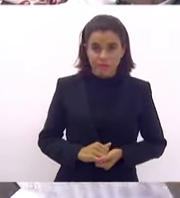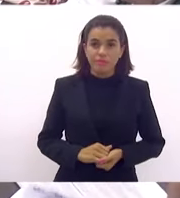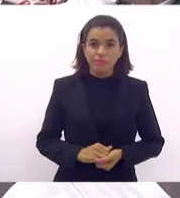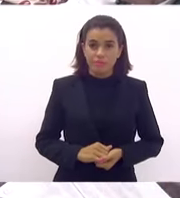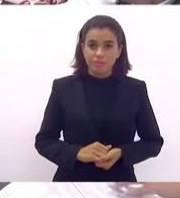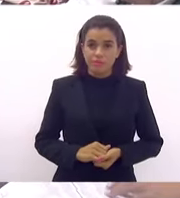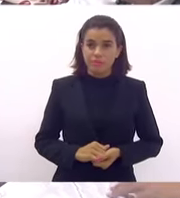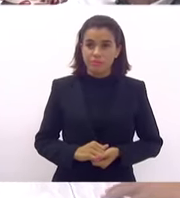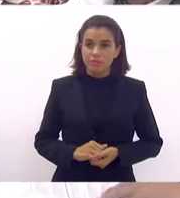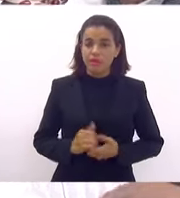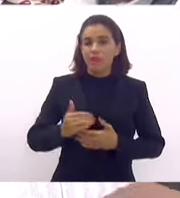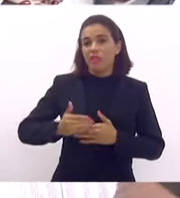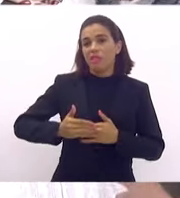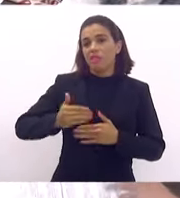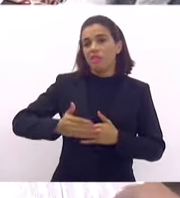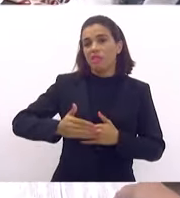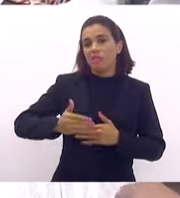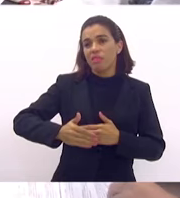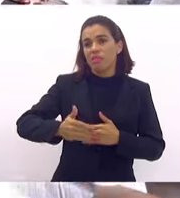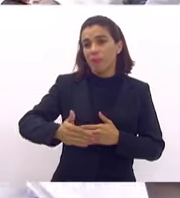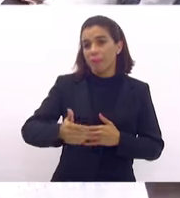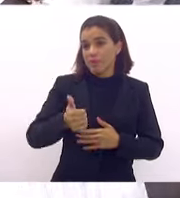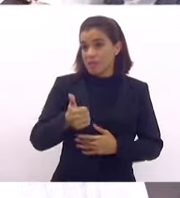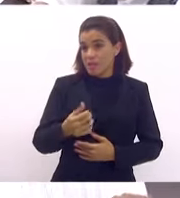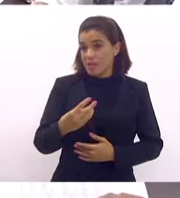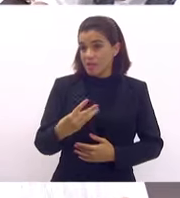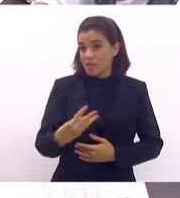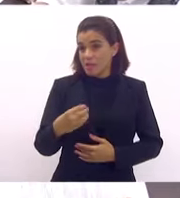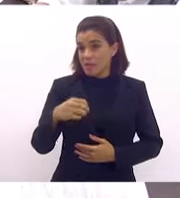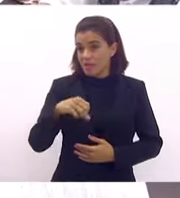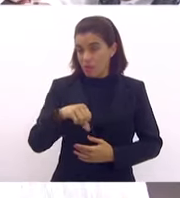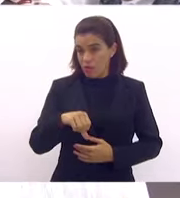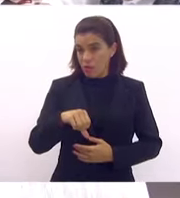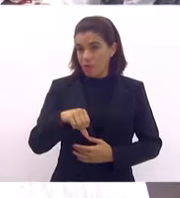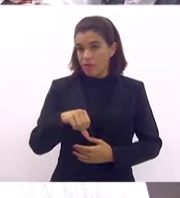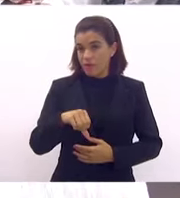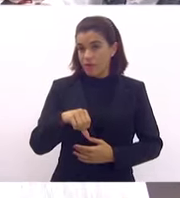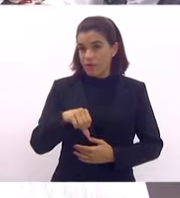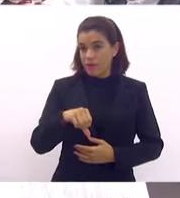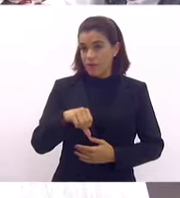Depois do 132, 139,